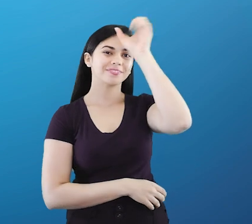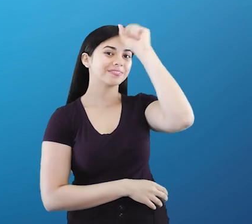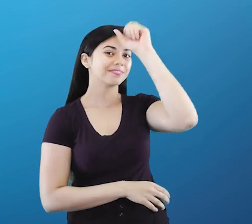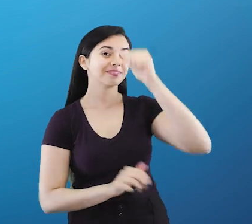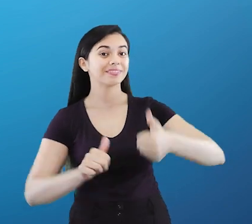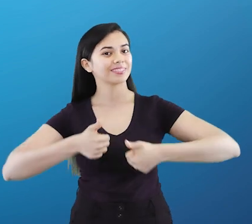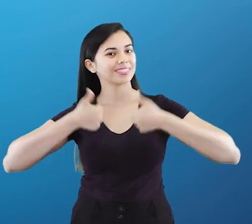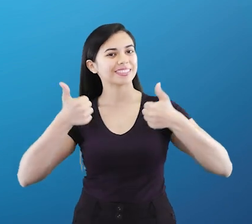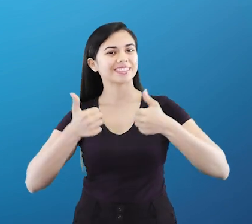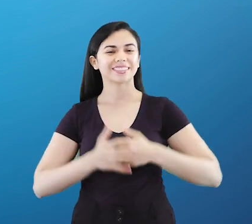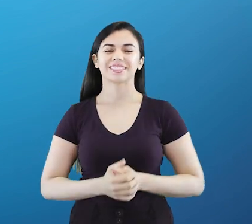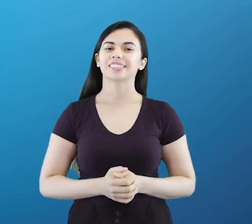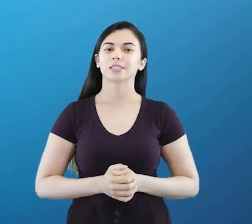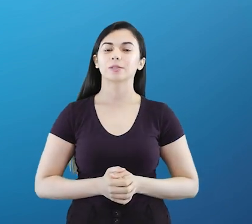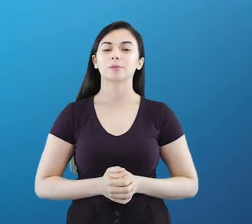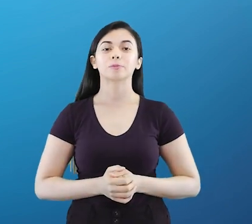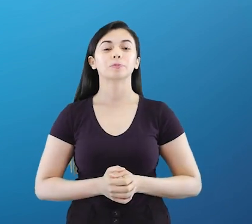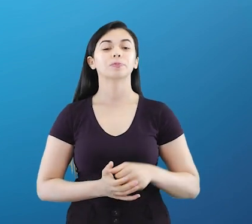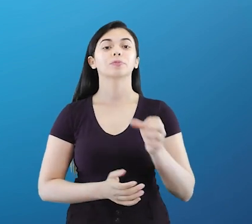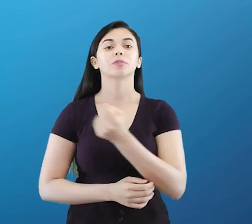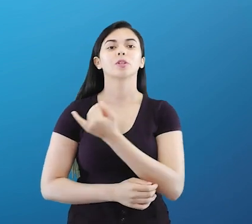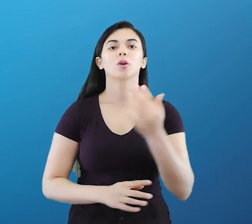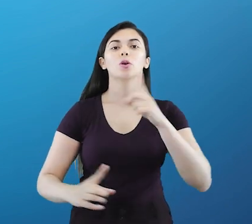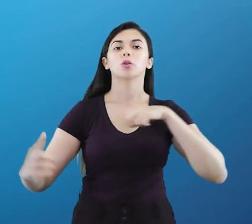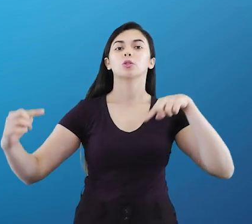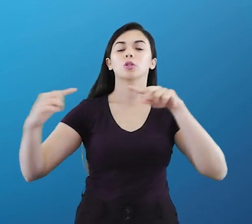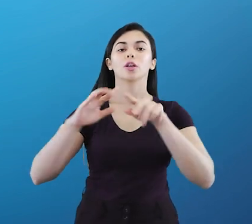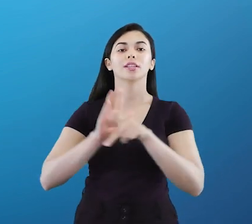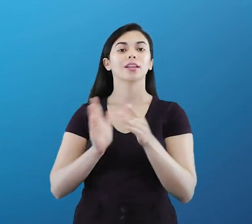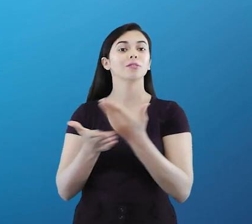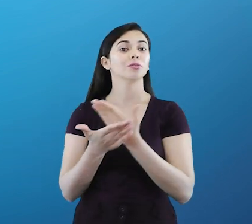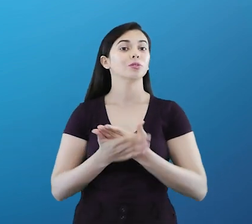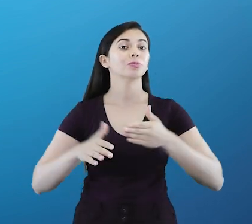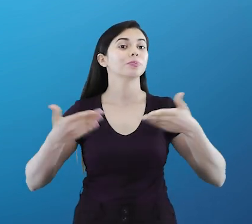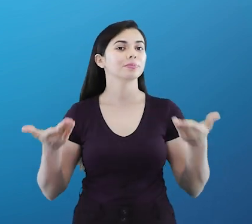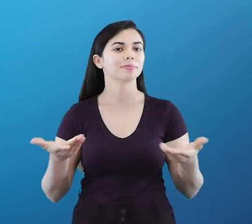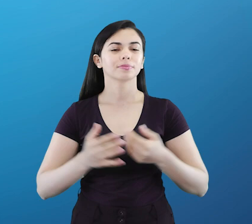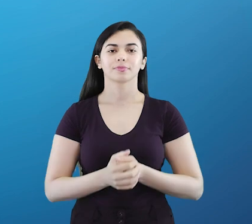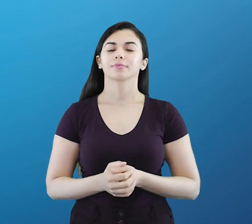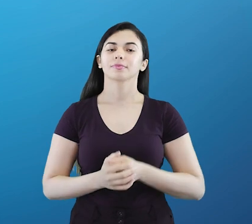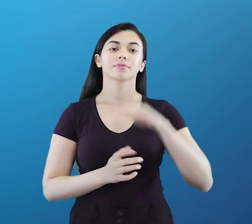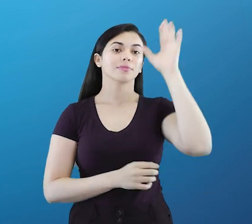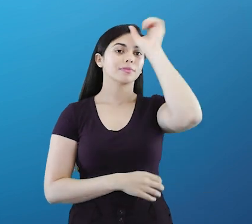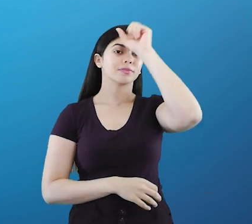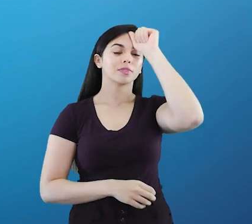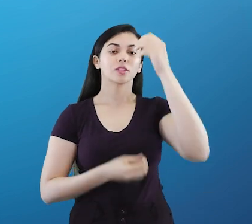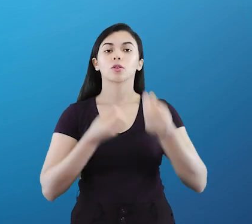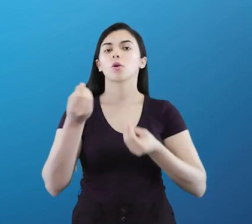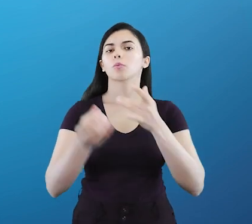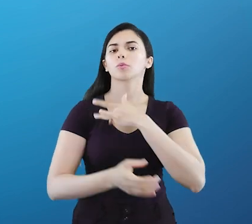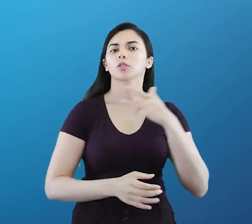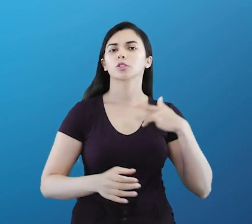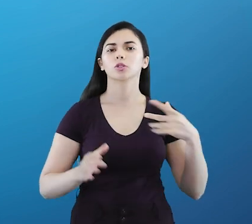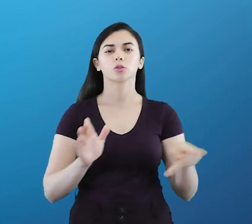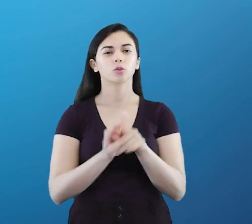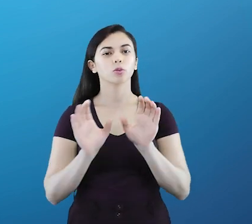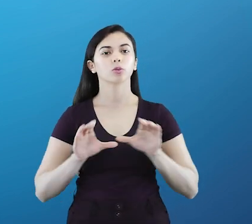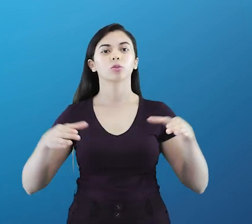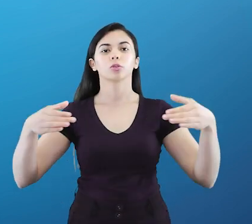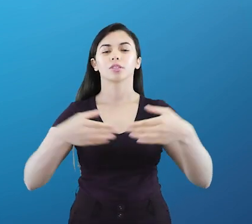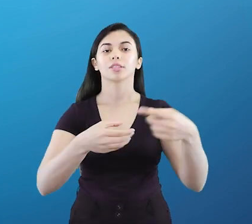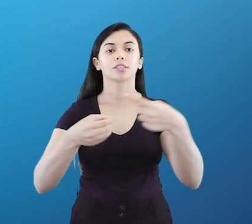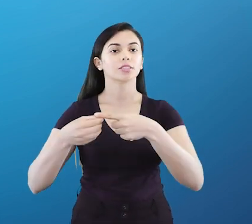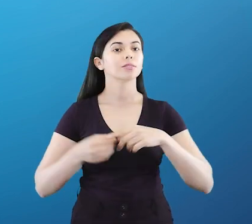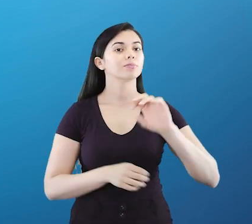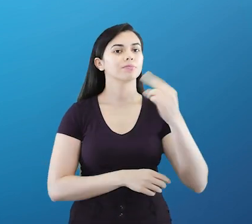esse tema? Quais são os objetivos e habilidades dessa aula? Interpretar as condições de saúde da comunidade,